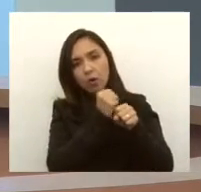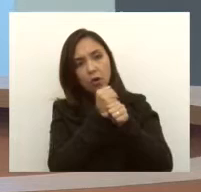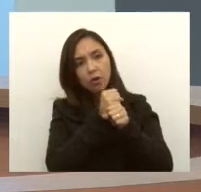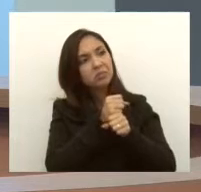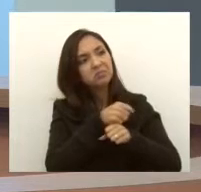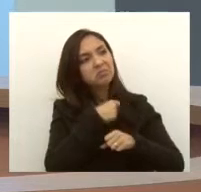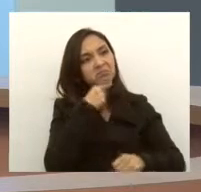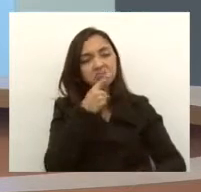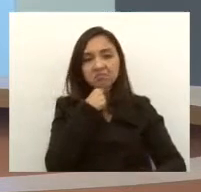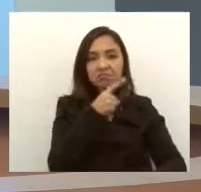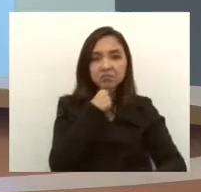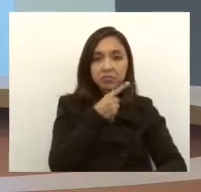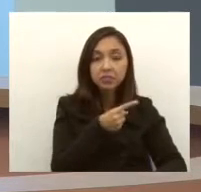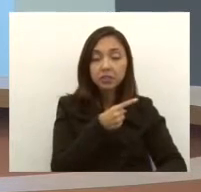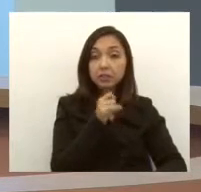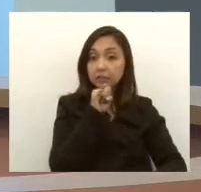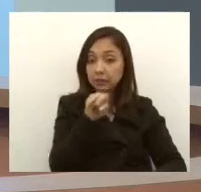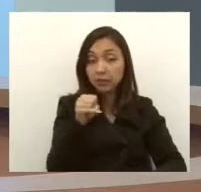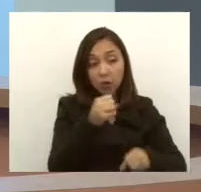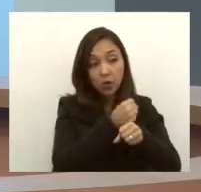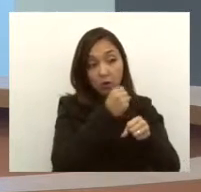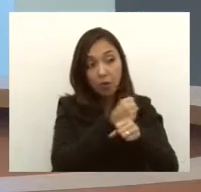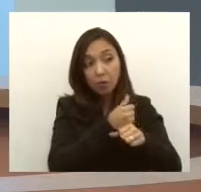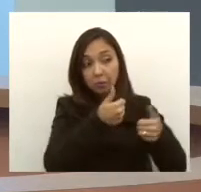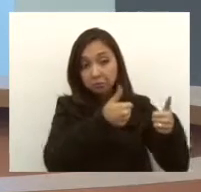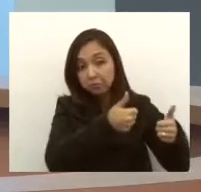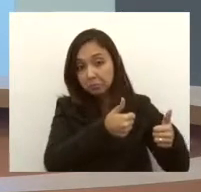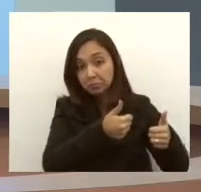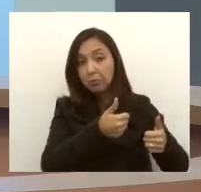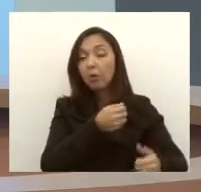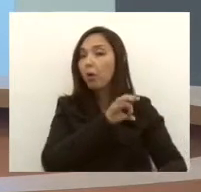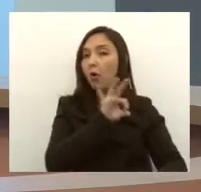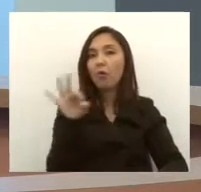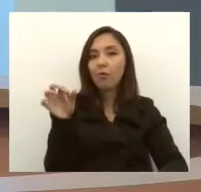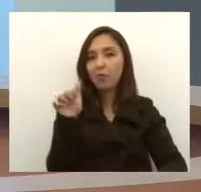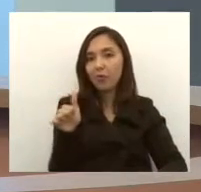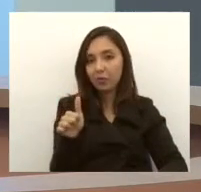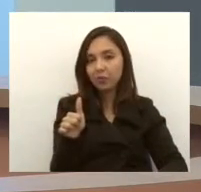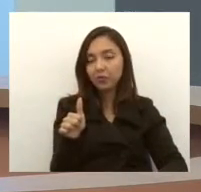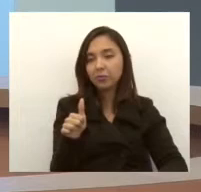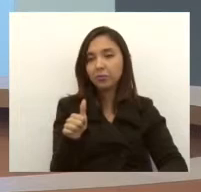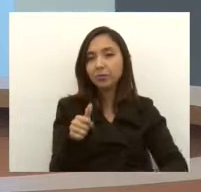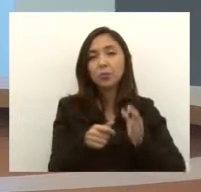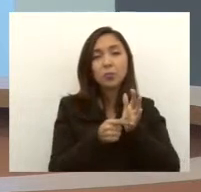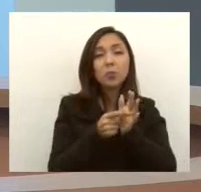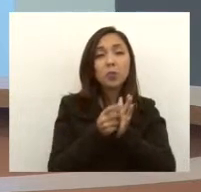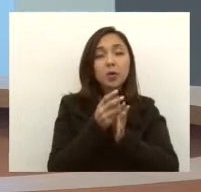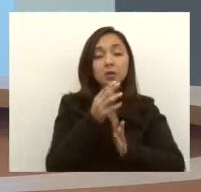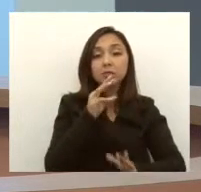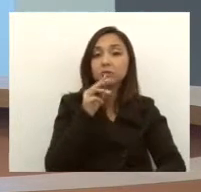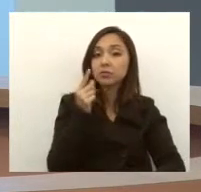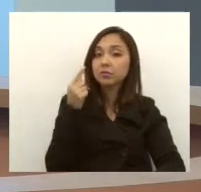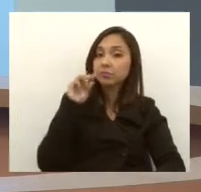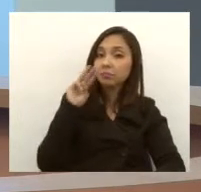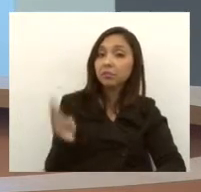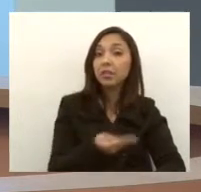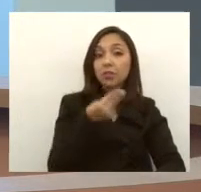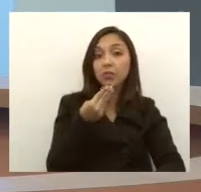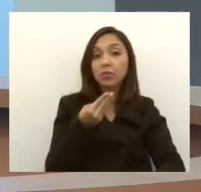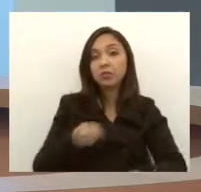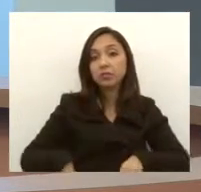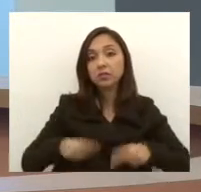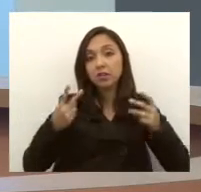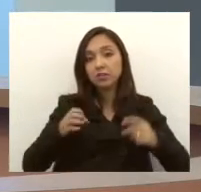funcionam. Se essas obras funcionassem, seria maravilhoso. Quantos milhões foram gastos com